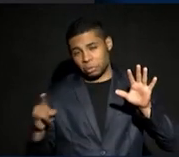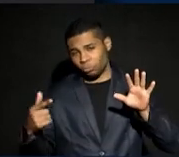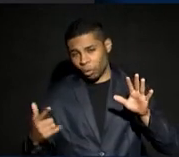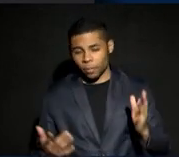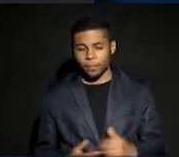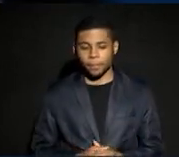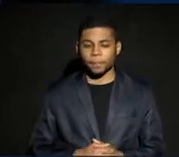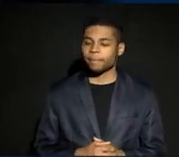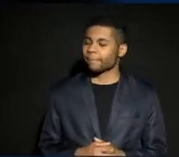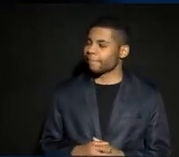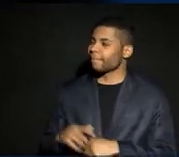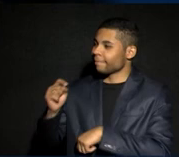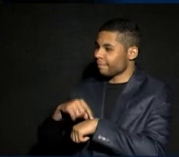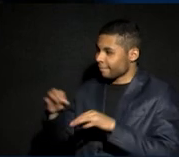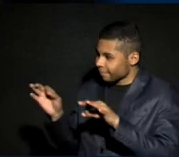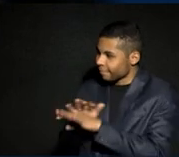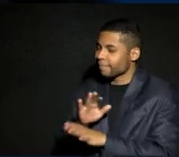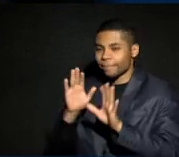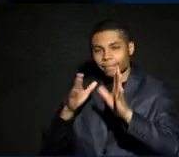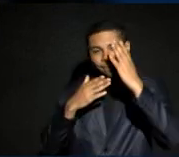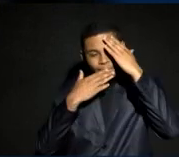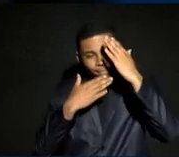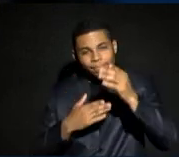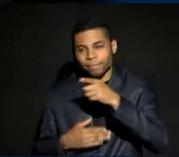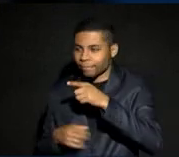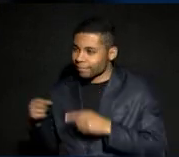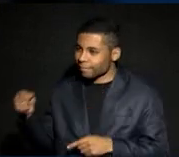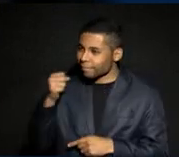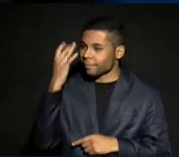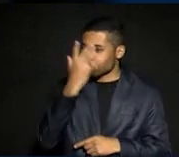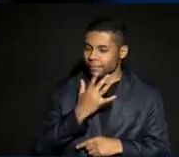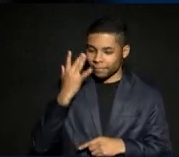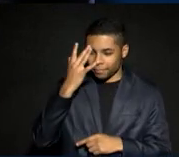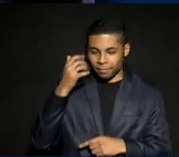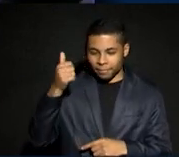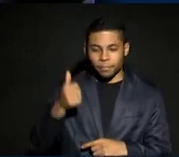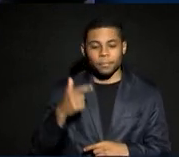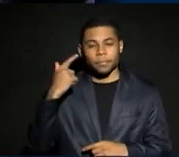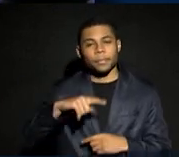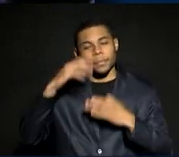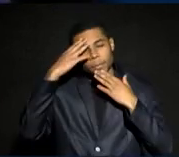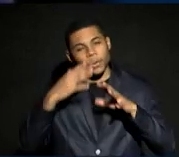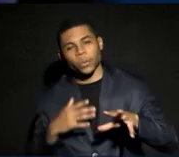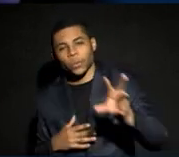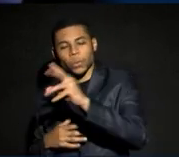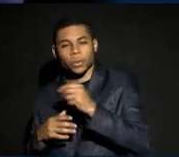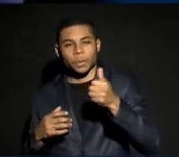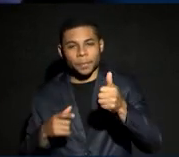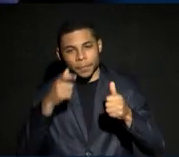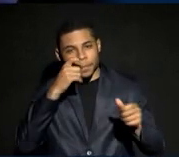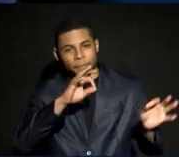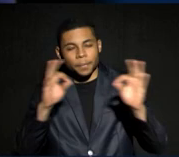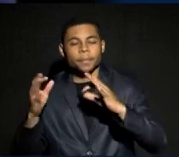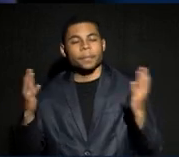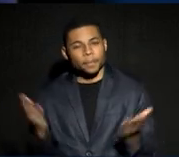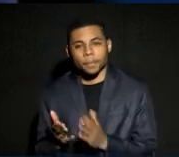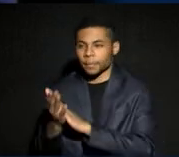Bom, nosso tempo acabou, queria agradecer ao candidato Fernando Haddad, queria agradecer a todos e